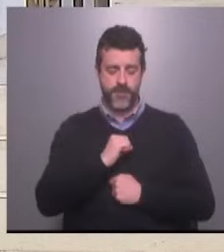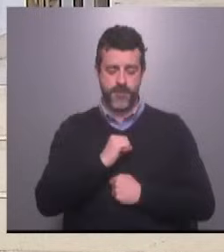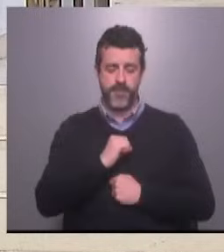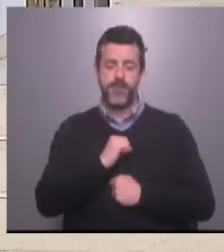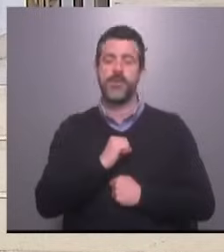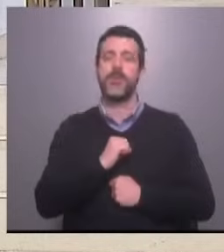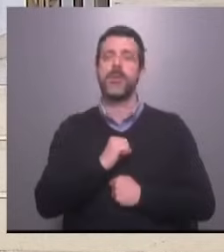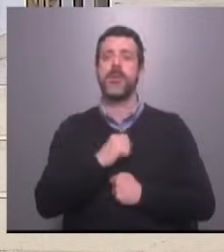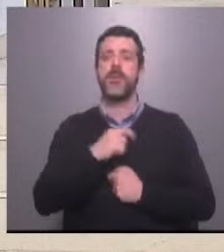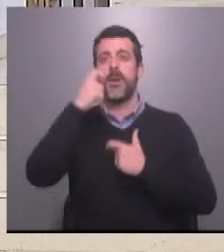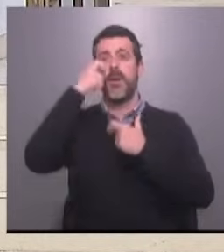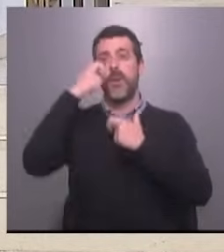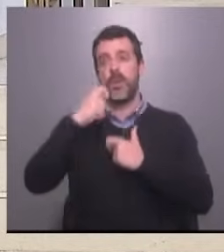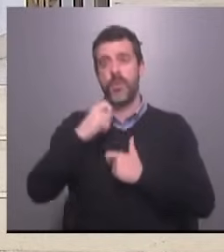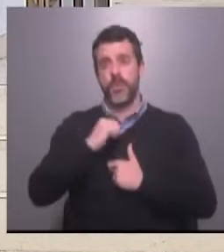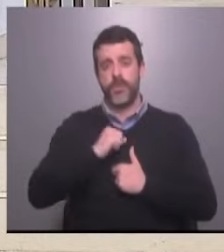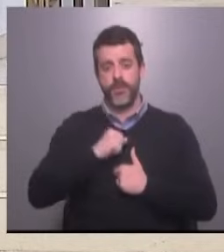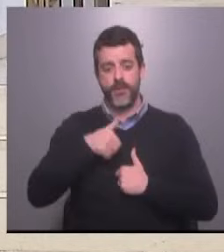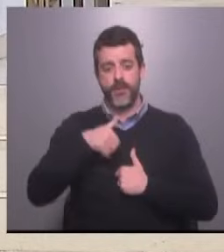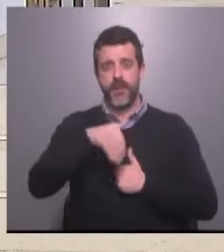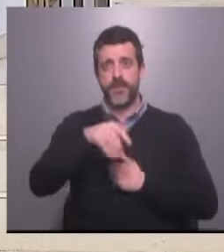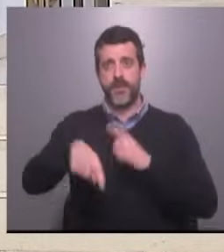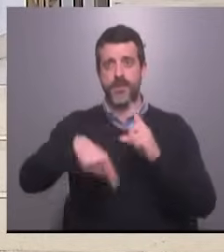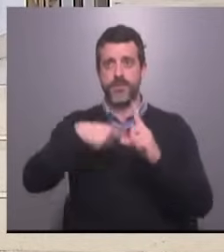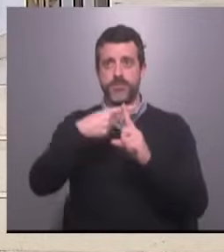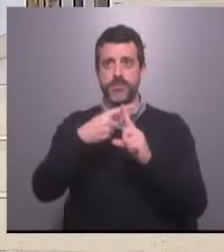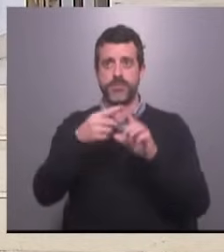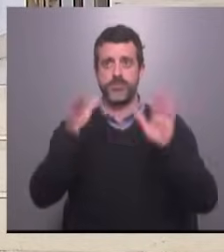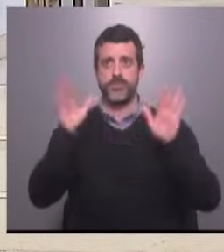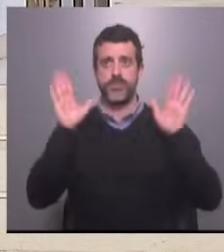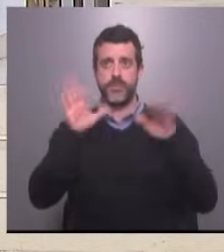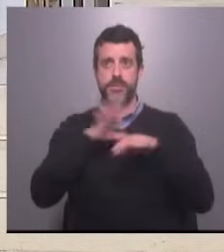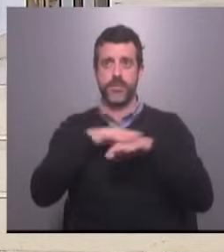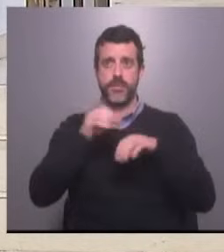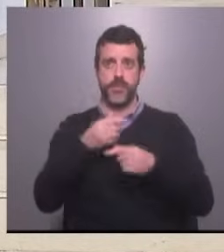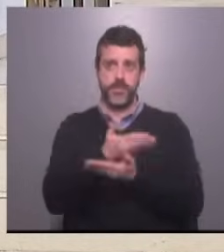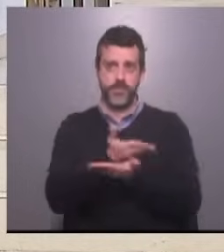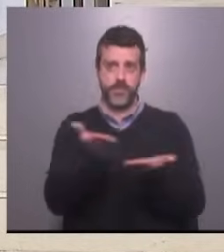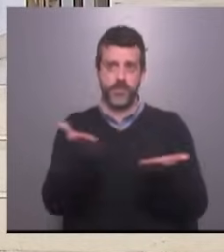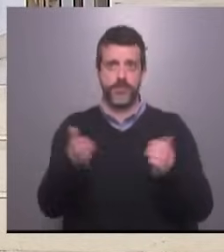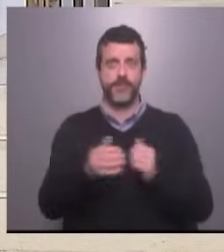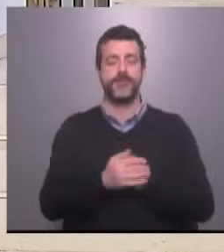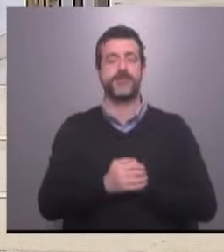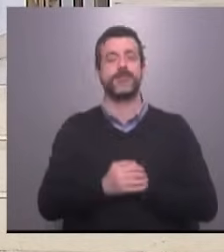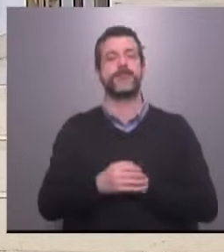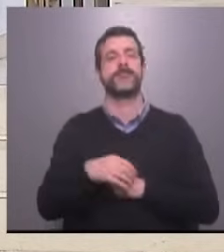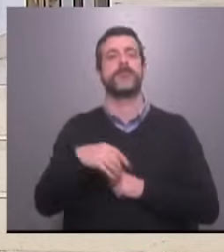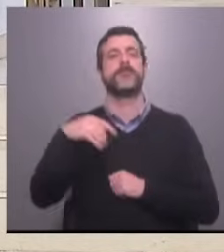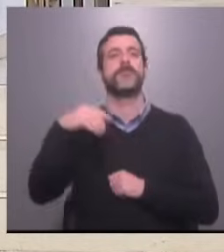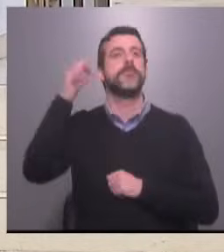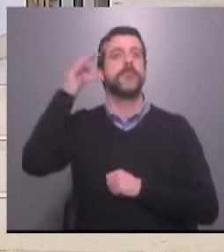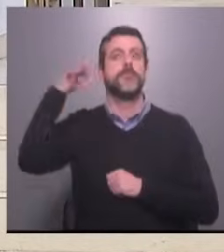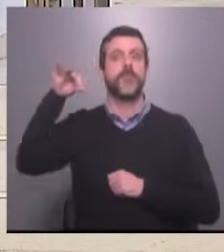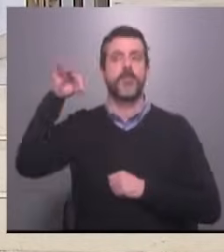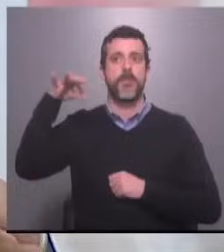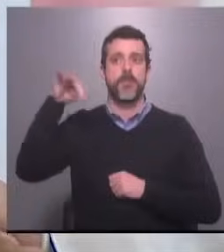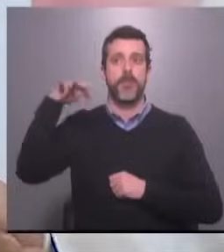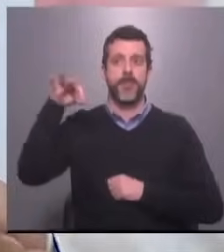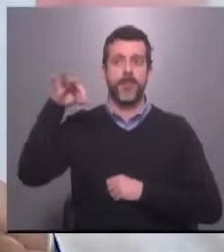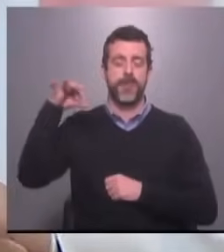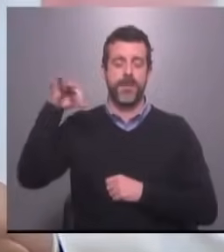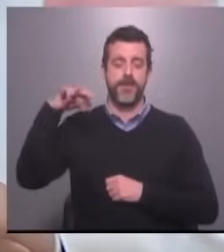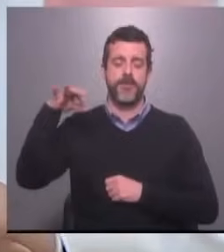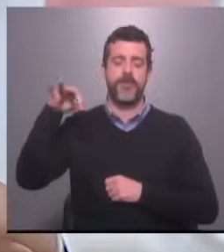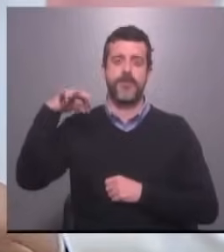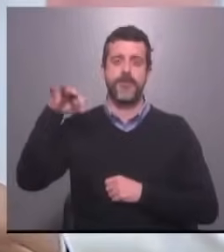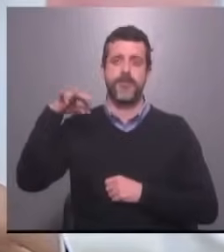Isto é o meu corpo, que será entregue por vós.